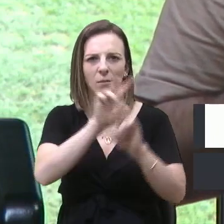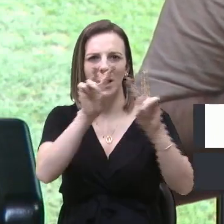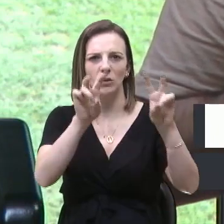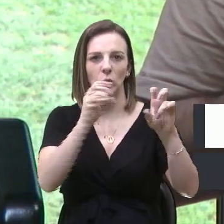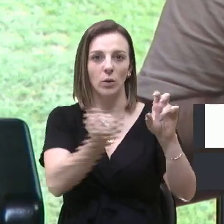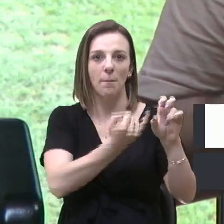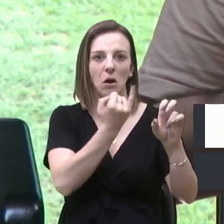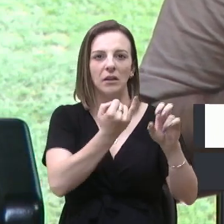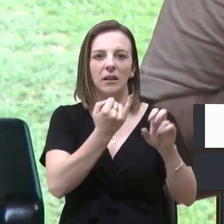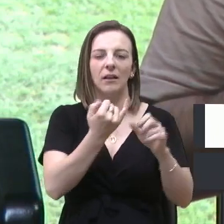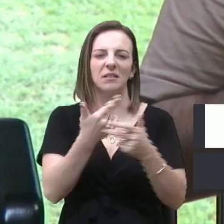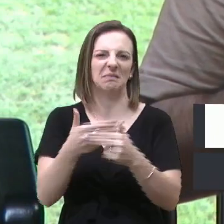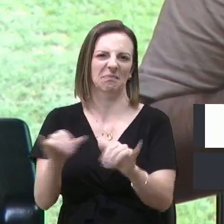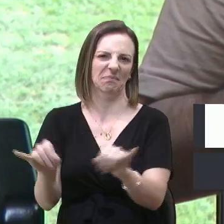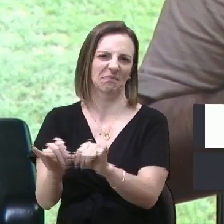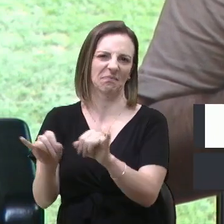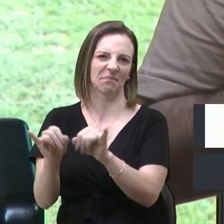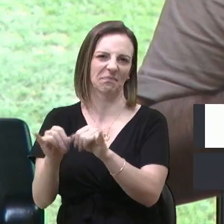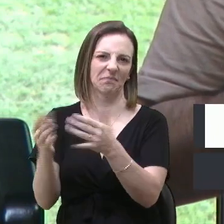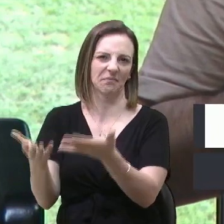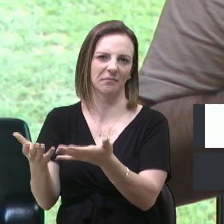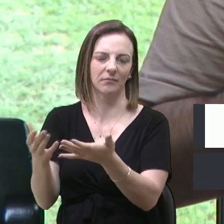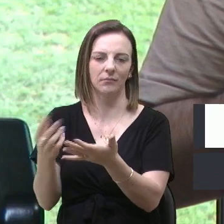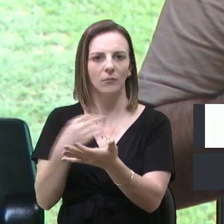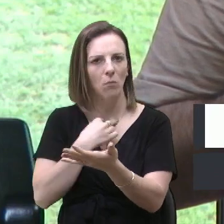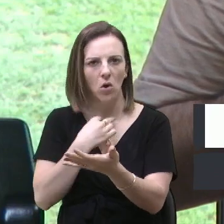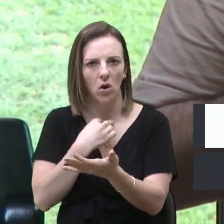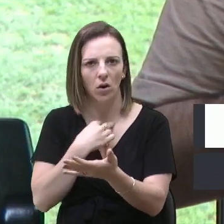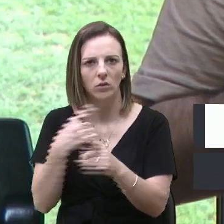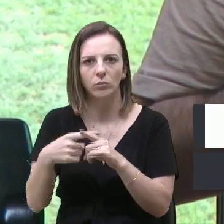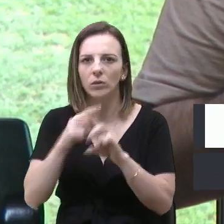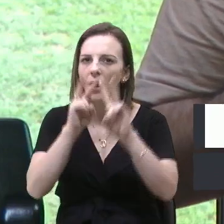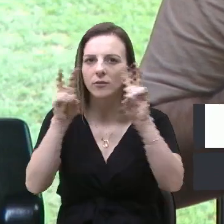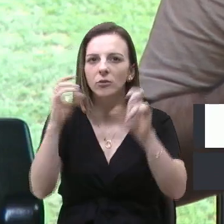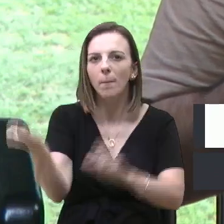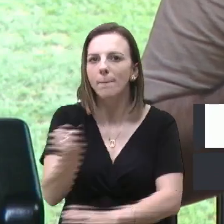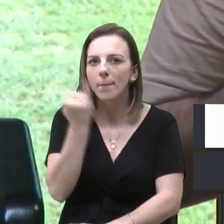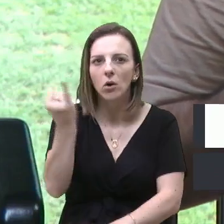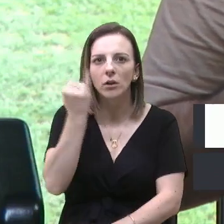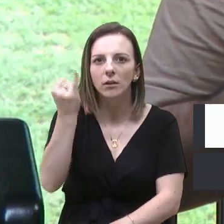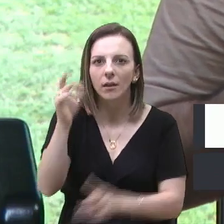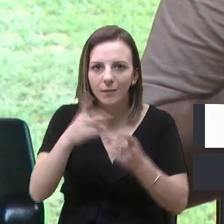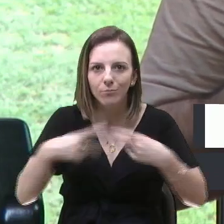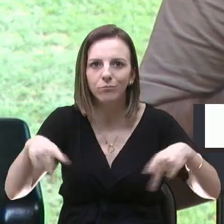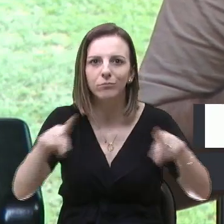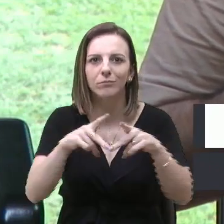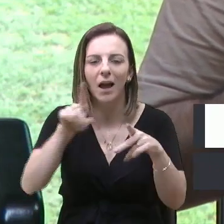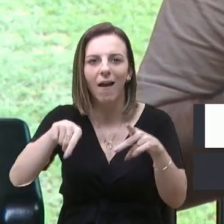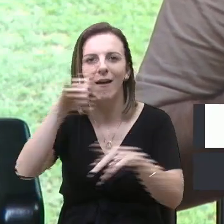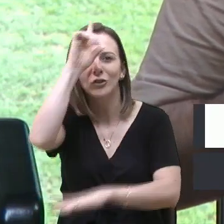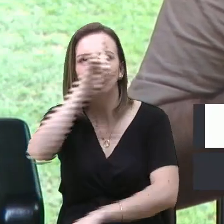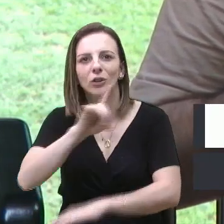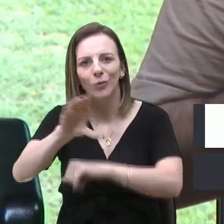importante para o bem-estar social, para a população. É um direito constitucional, o direito a